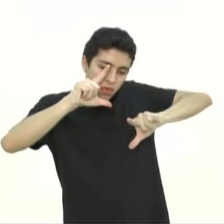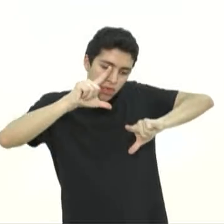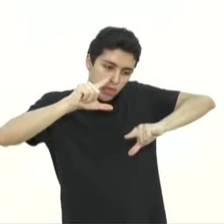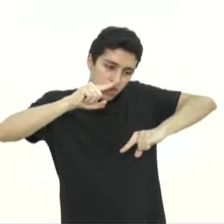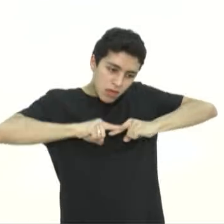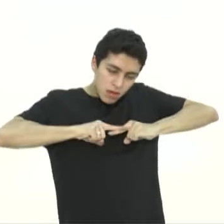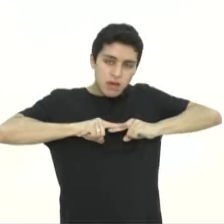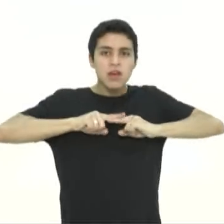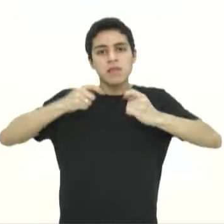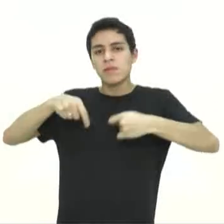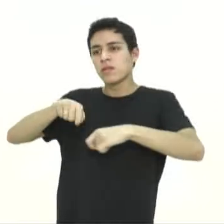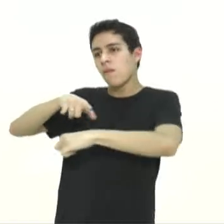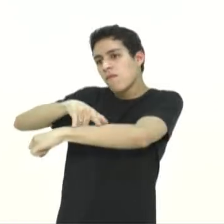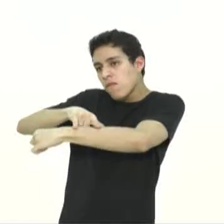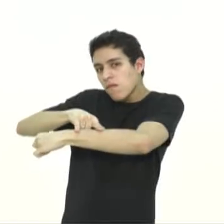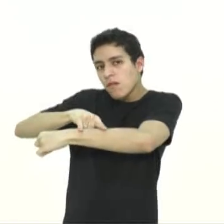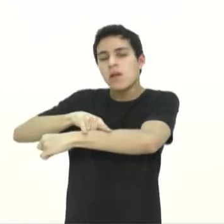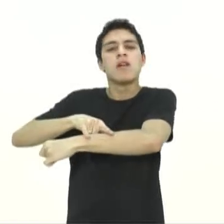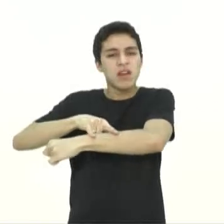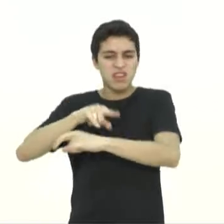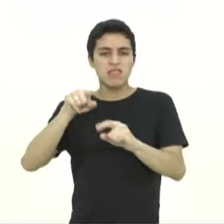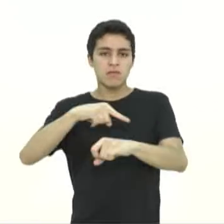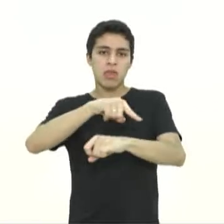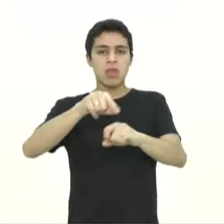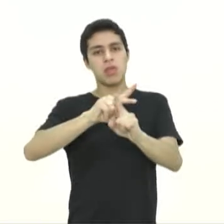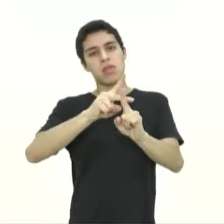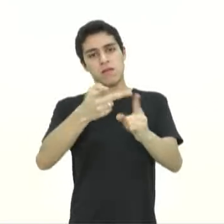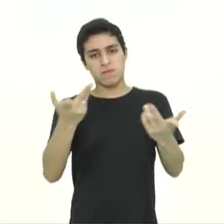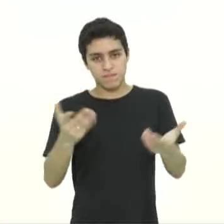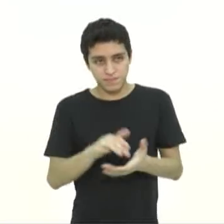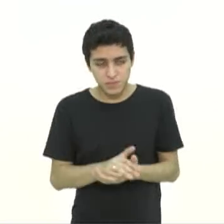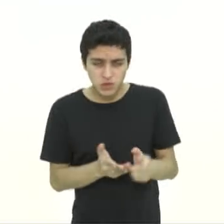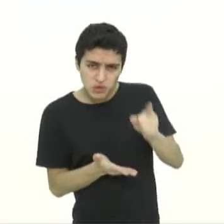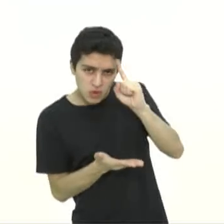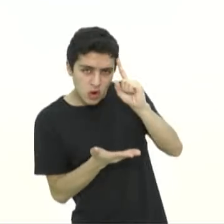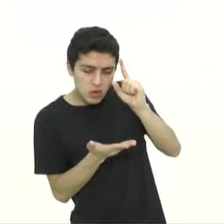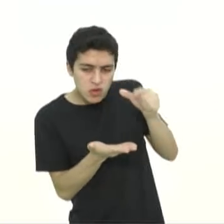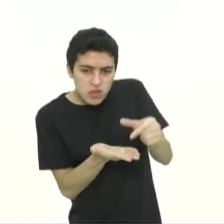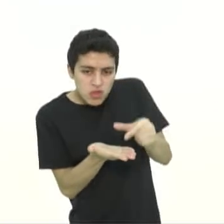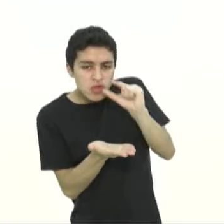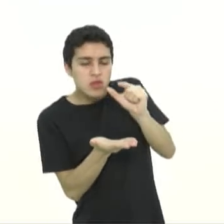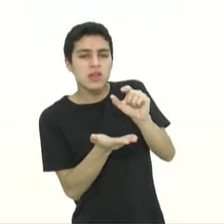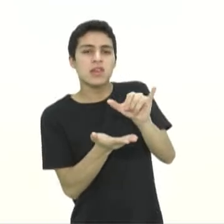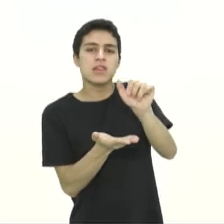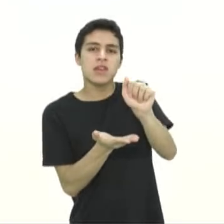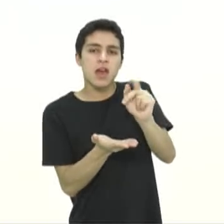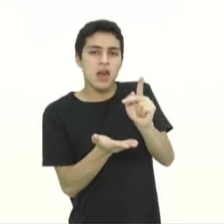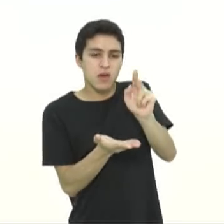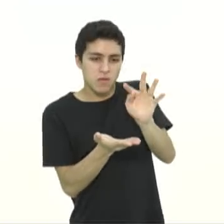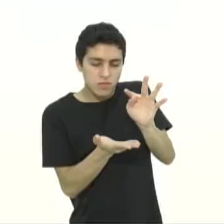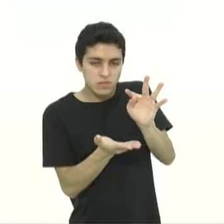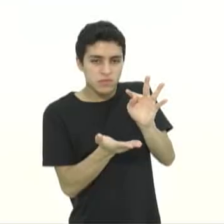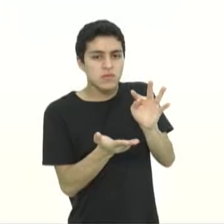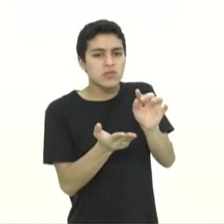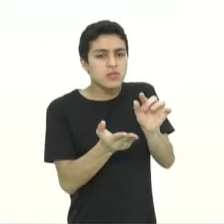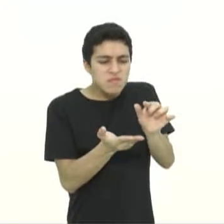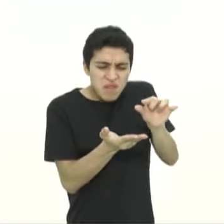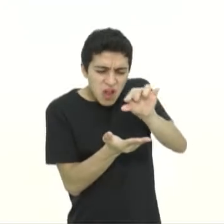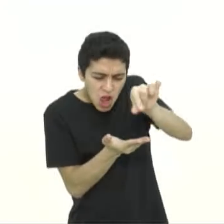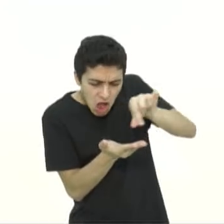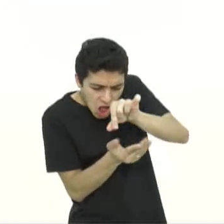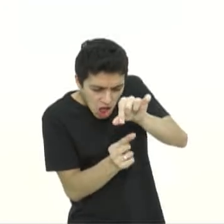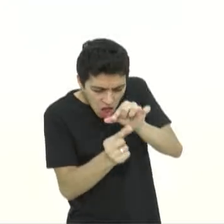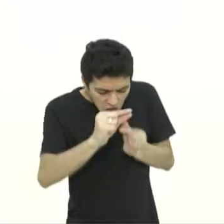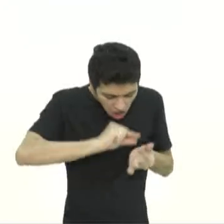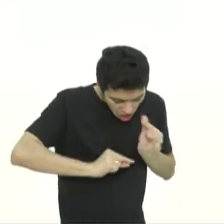tempo. Todos os dias deve-se tomar um Yakult, pelos lactobacilos, que ninguém sabe bem o que é,